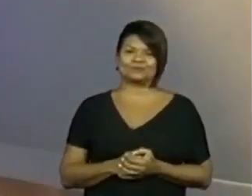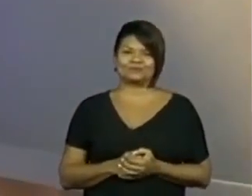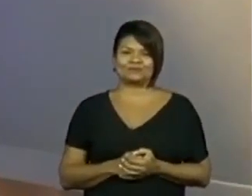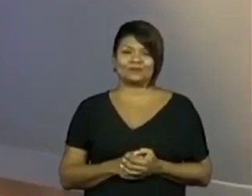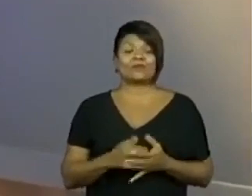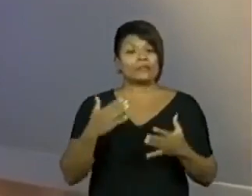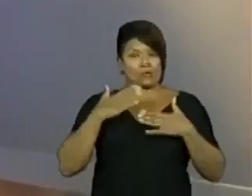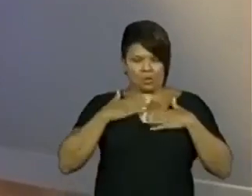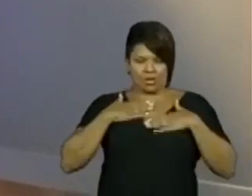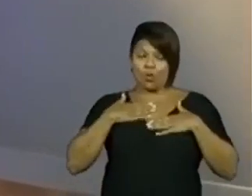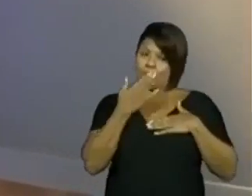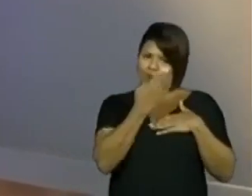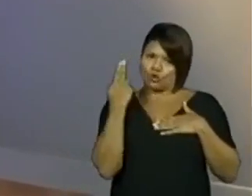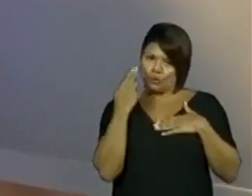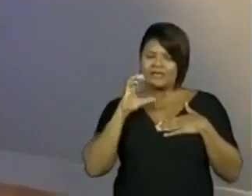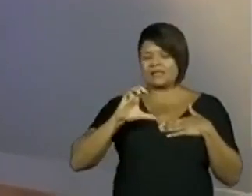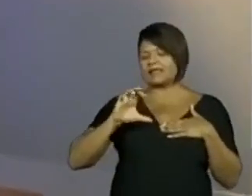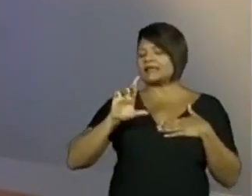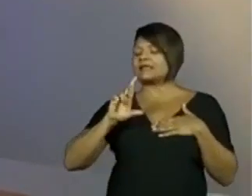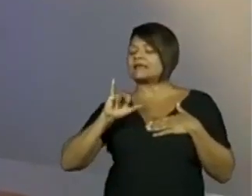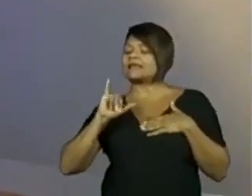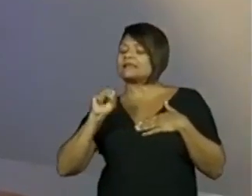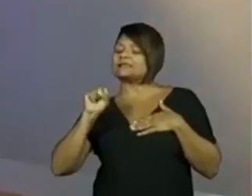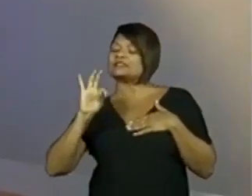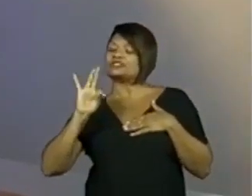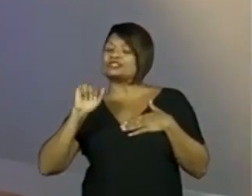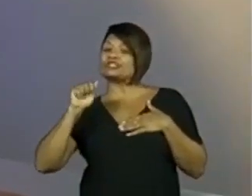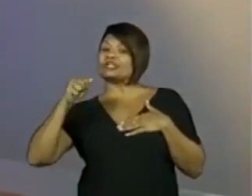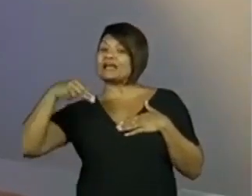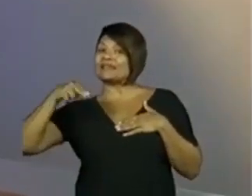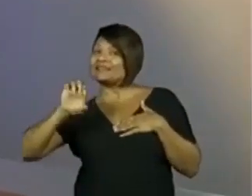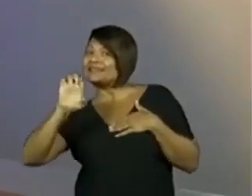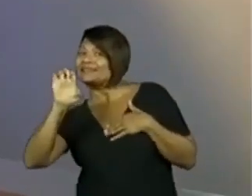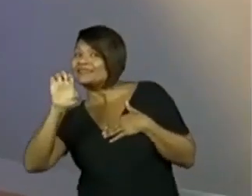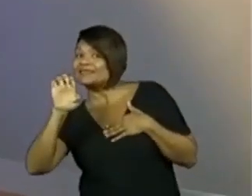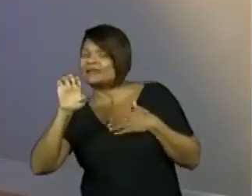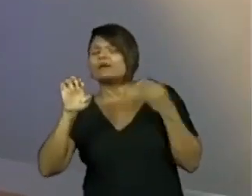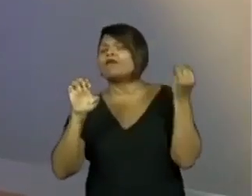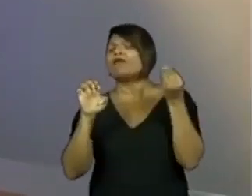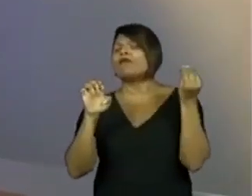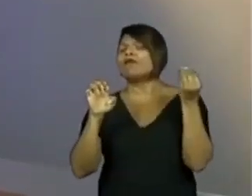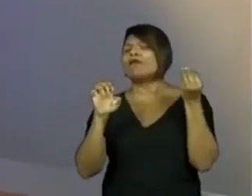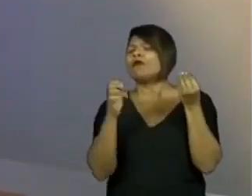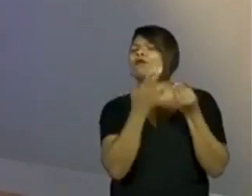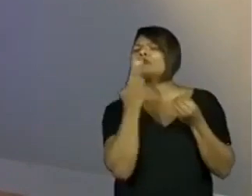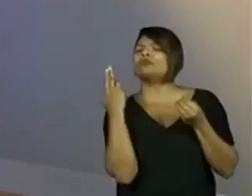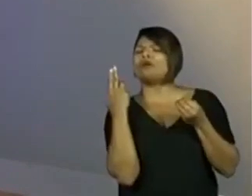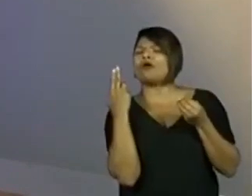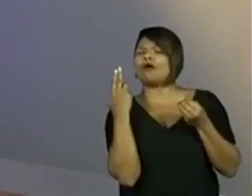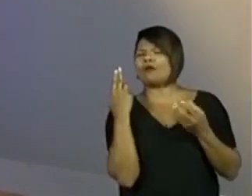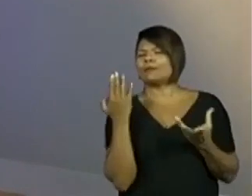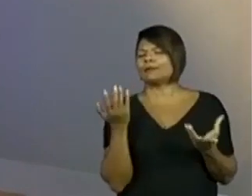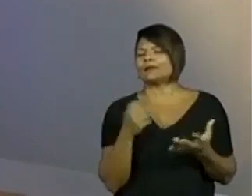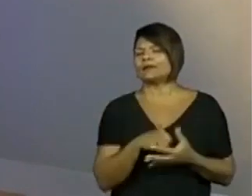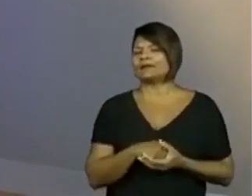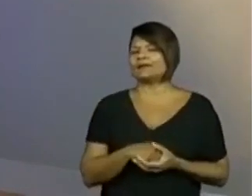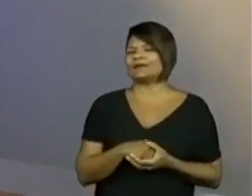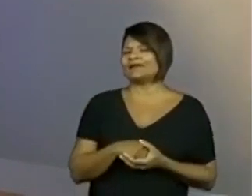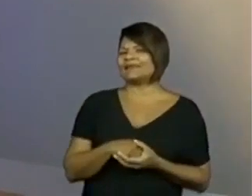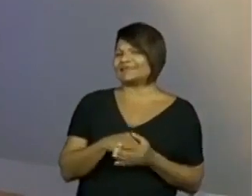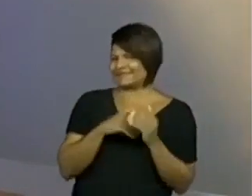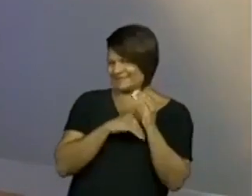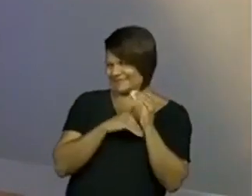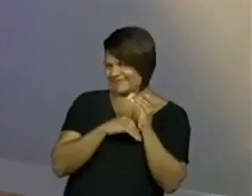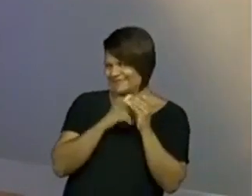No meu caso, né, meu nome é Cristiane. Então, como ficaria esse meu nome segredo?